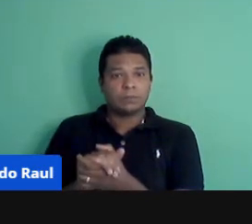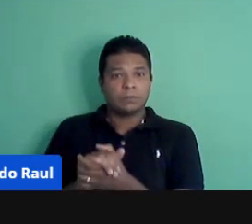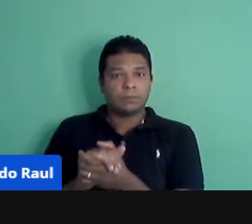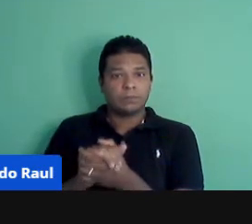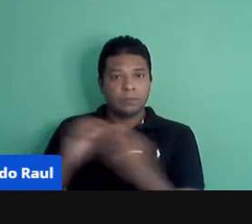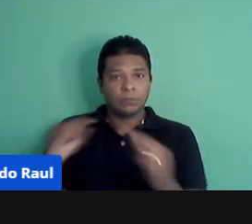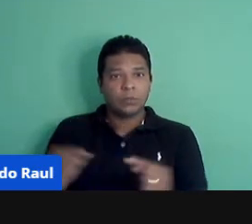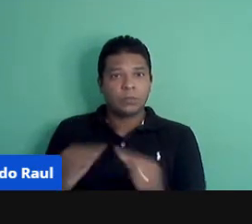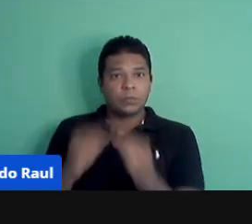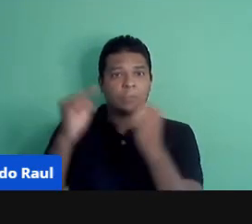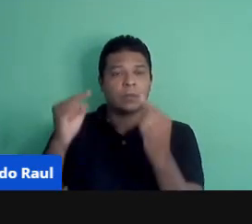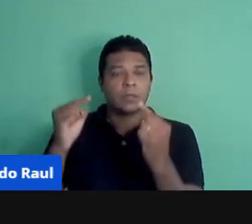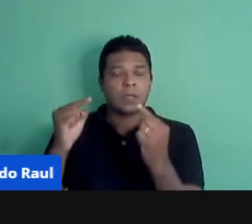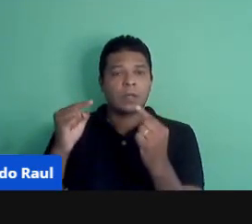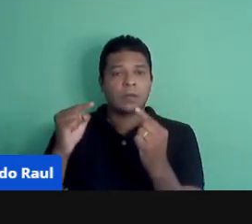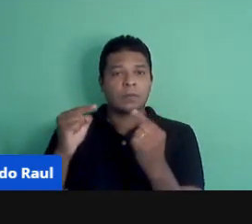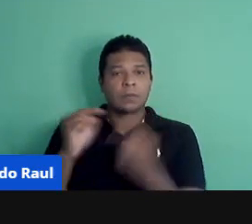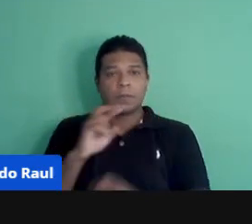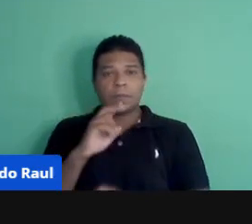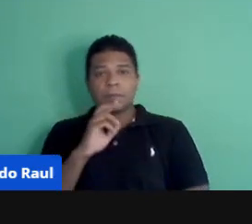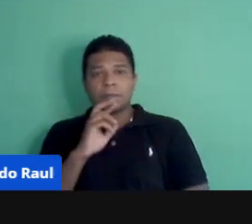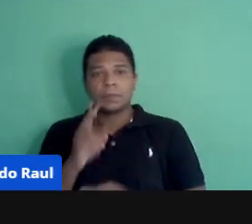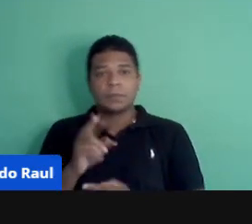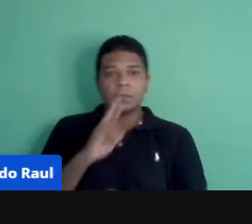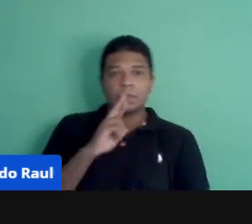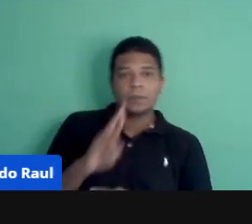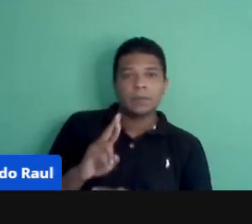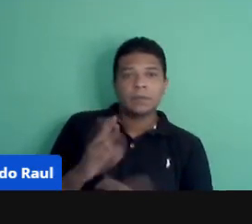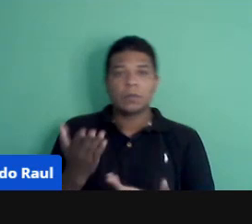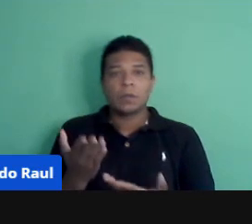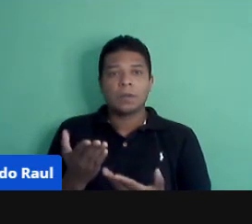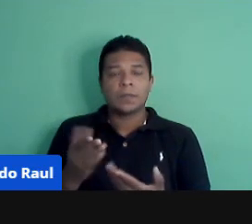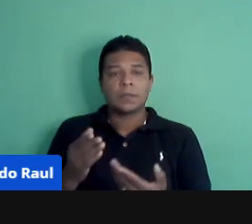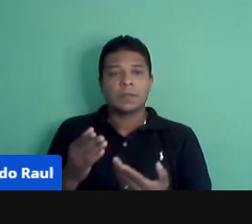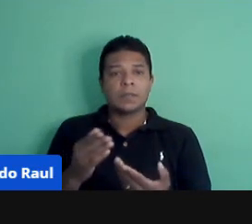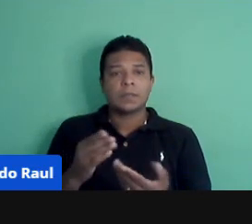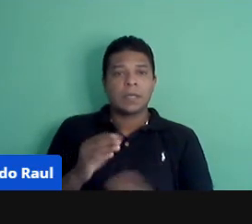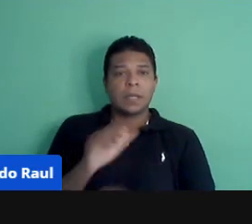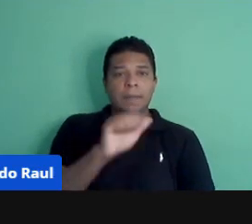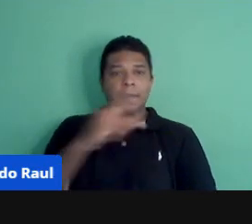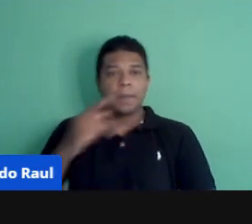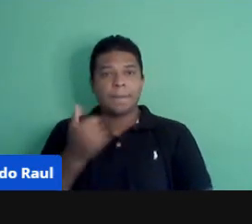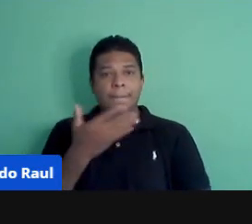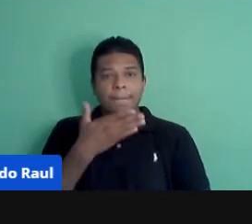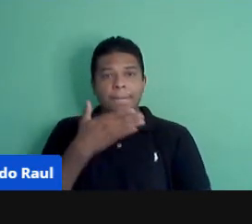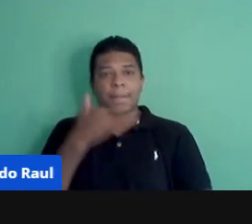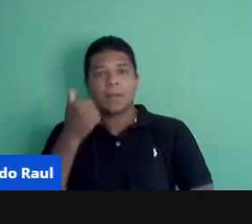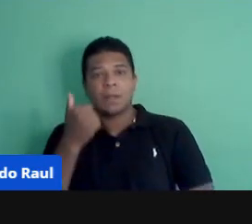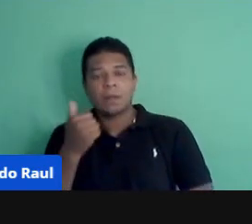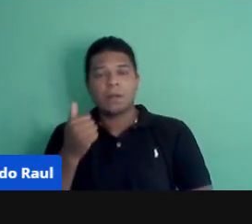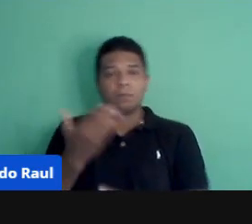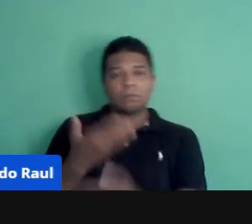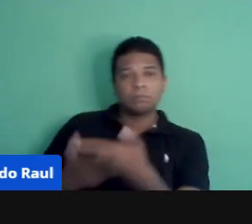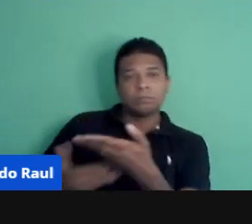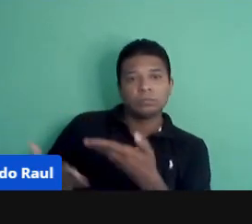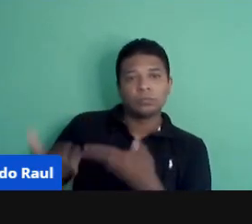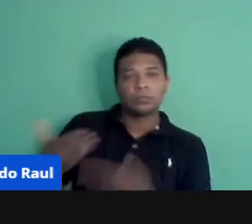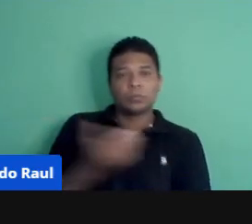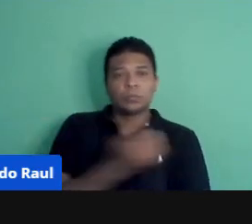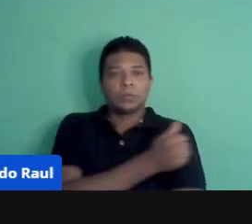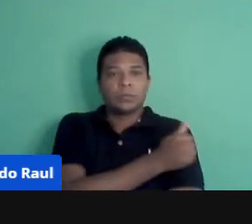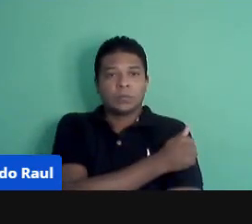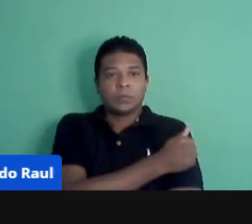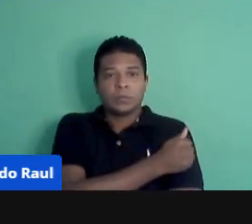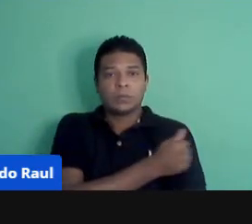obtendo as respostas. Olha, essa ferramenta teve uma maior devolutiva dos alunos, uma maior participação. Olha, essa ferramenta